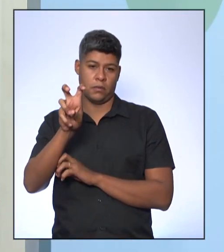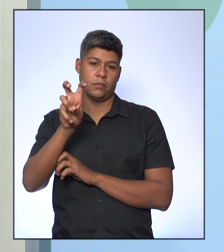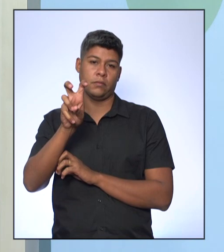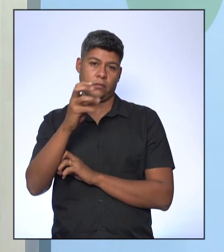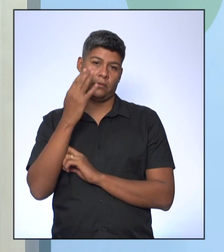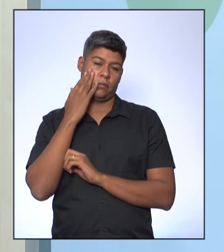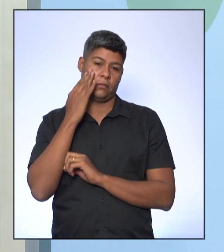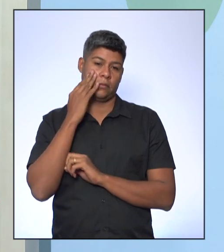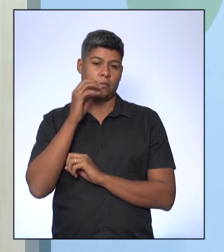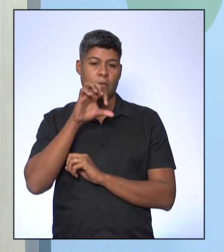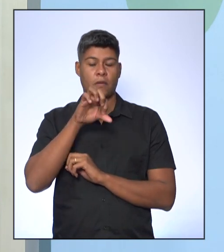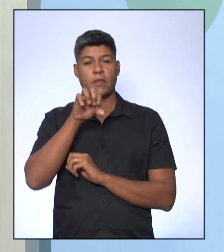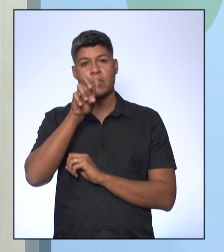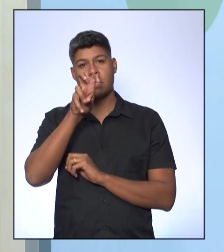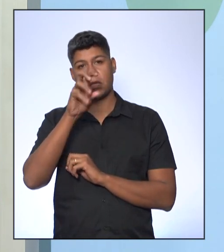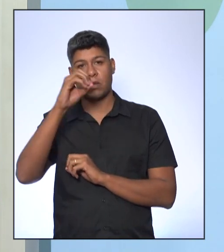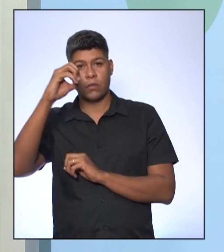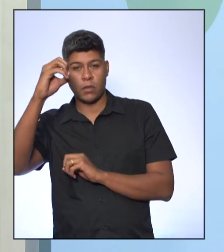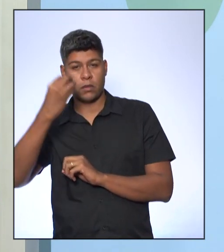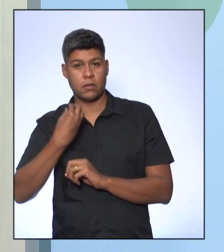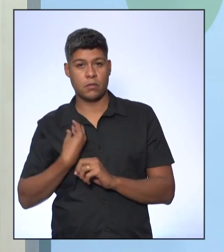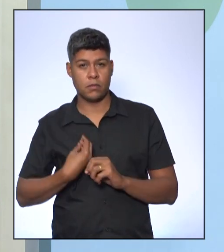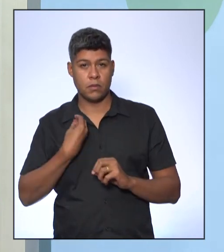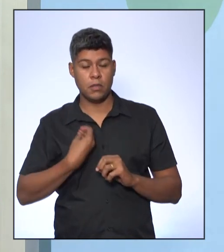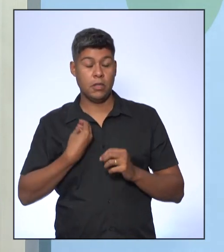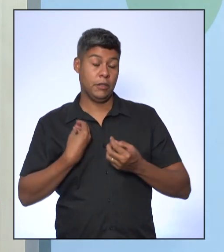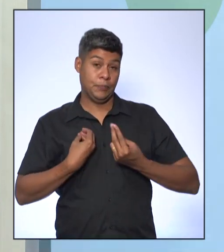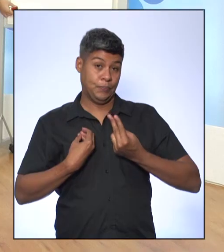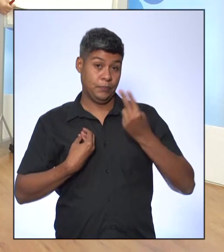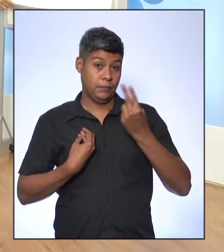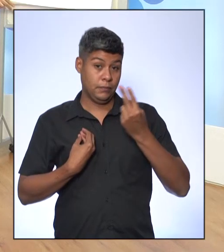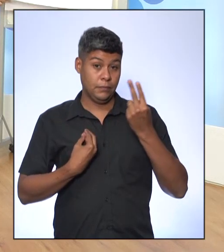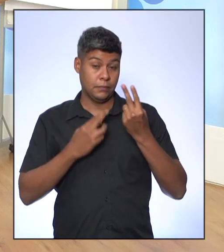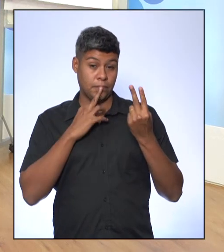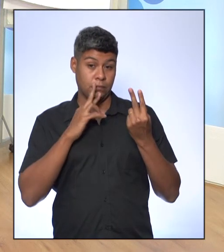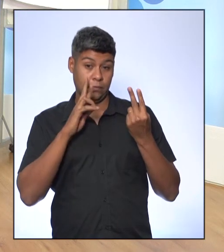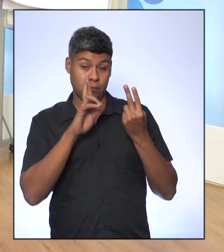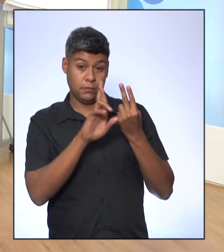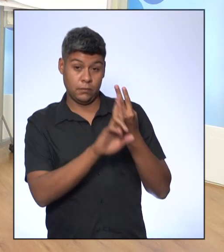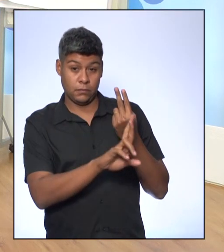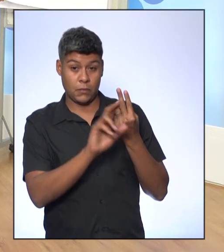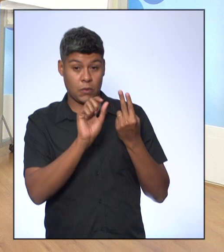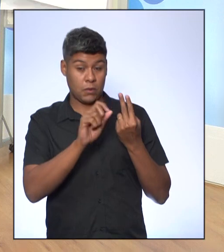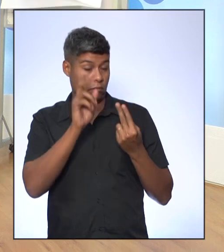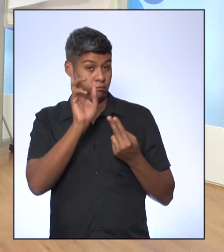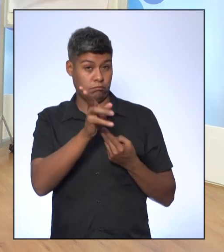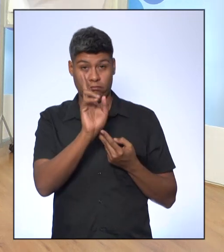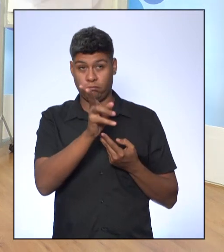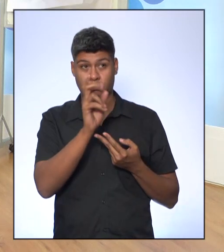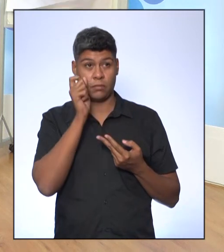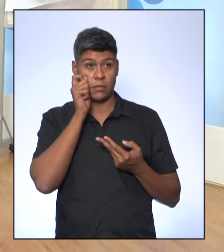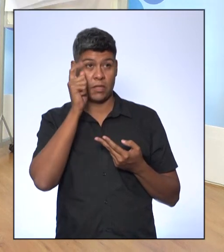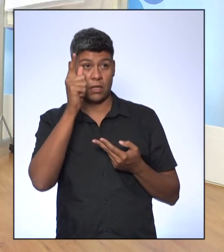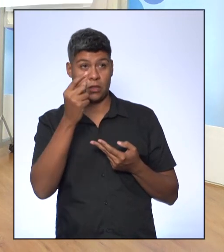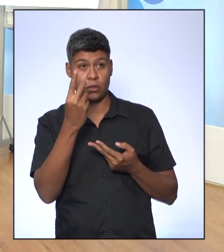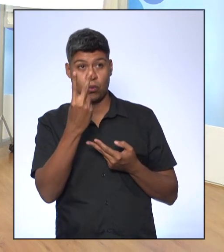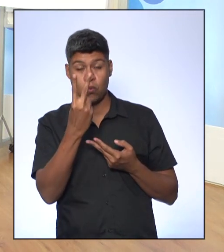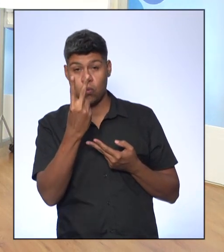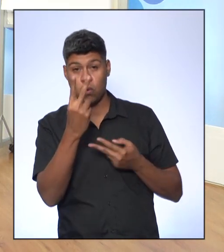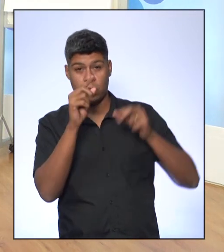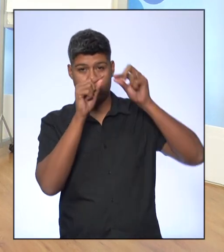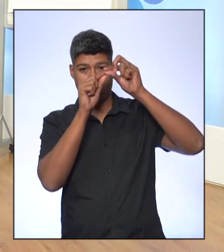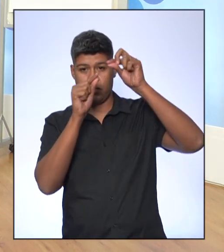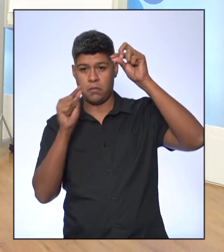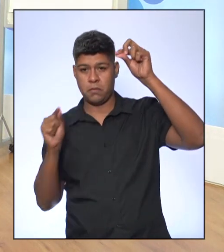95 graus. Certinho, é isso mesmo. E a segunda, Jonas? graus. E a segunda? A segunda eu vou na mesma ideia. Duas paralelas, não é isso,